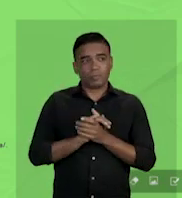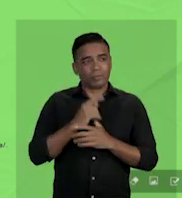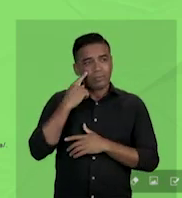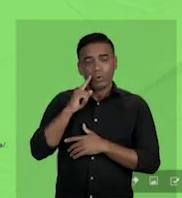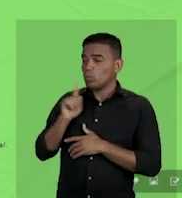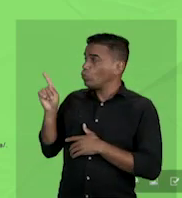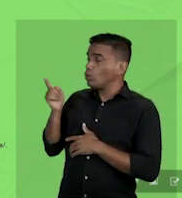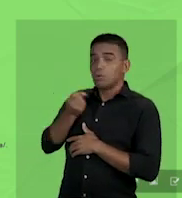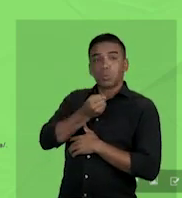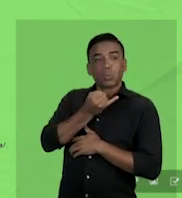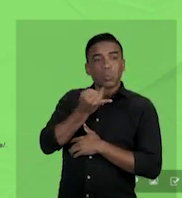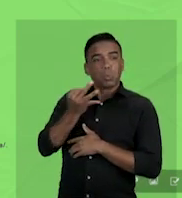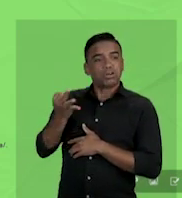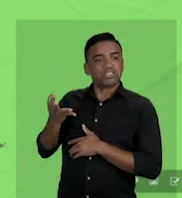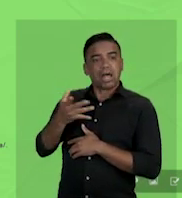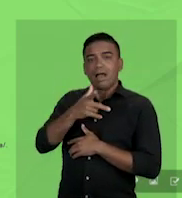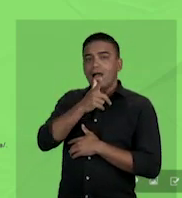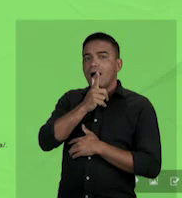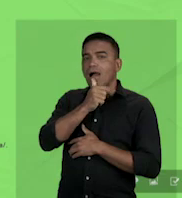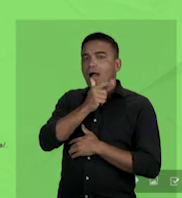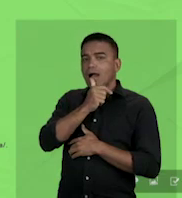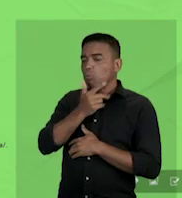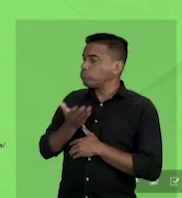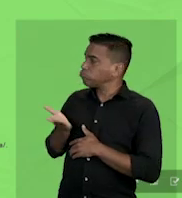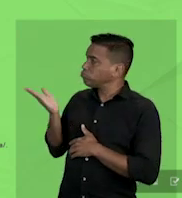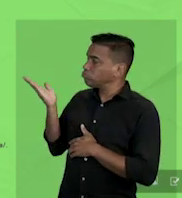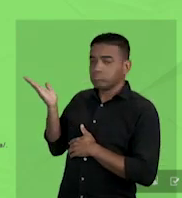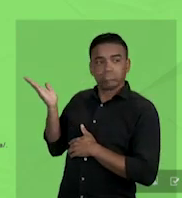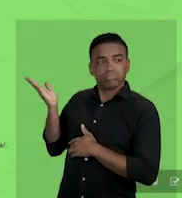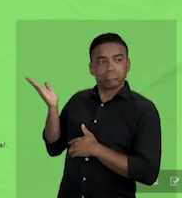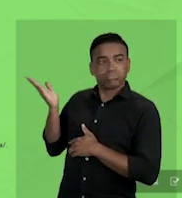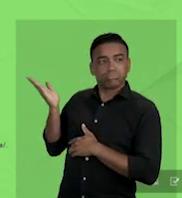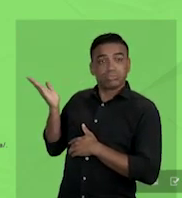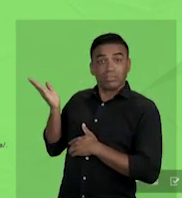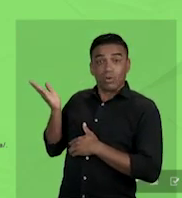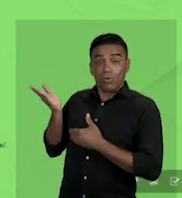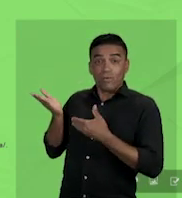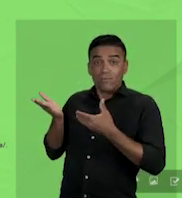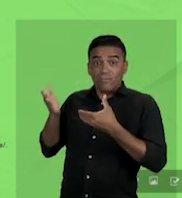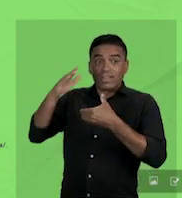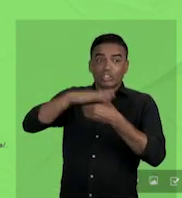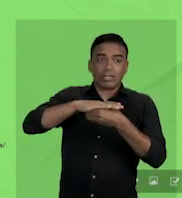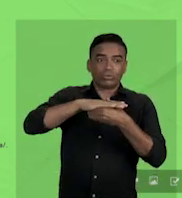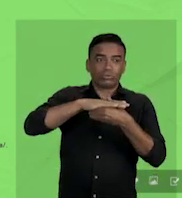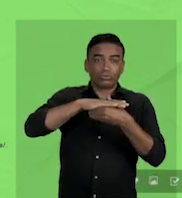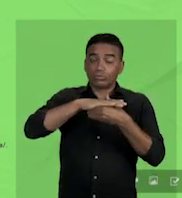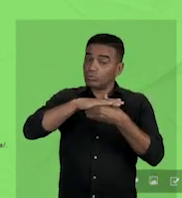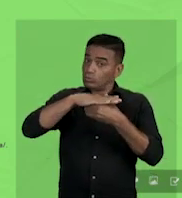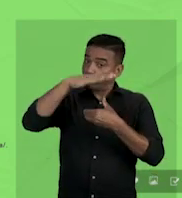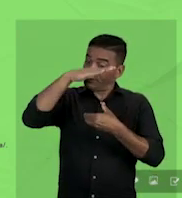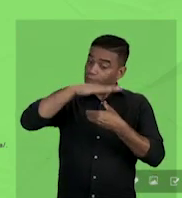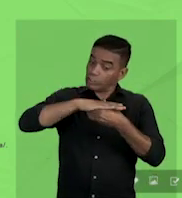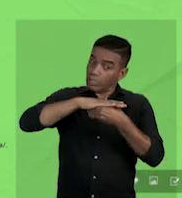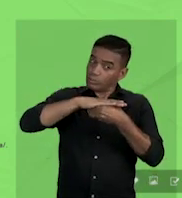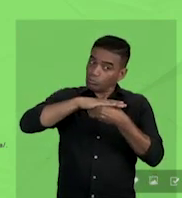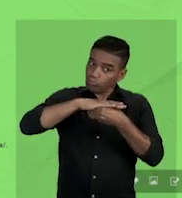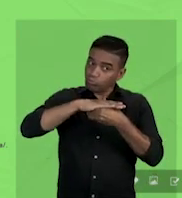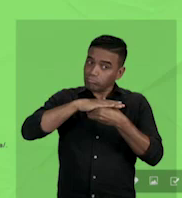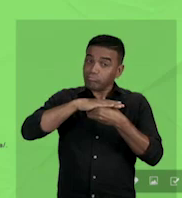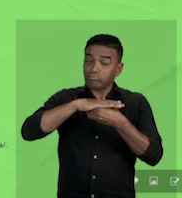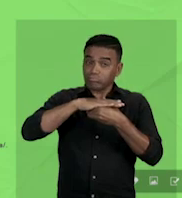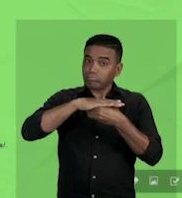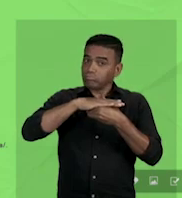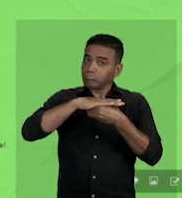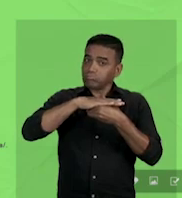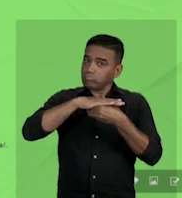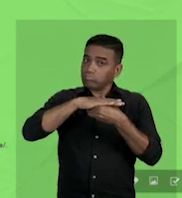de água e ela está fechada, isso aqui está fechado. Eu não tenho, então, transporte de água, não tenho